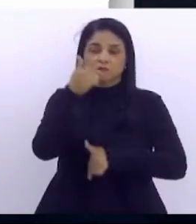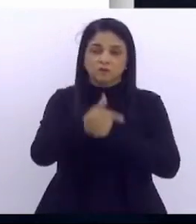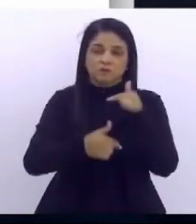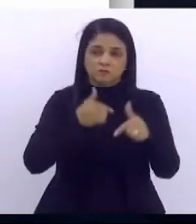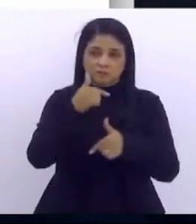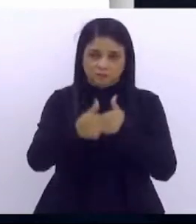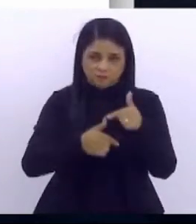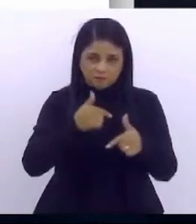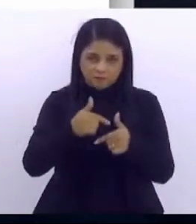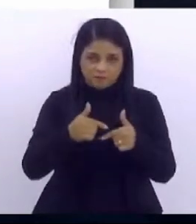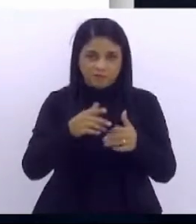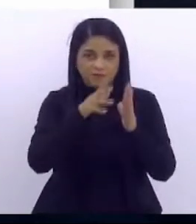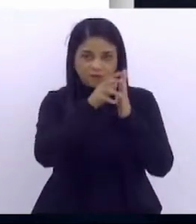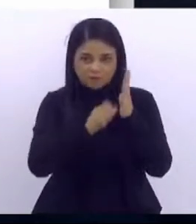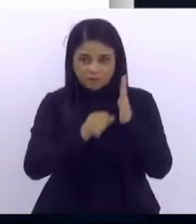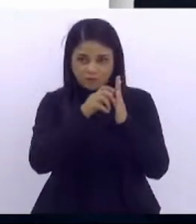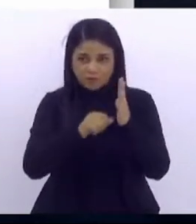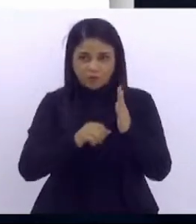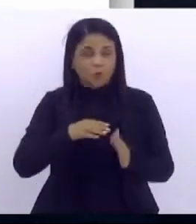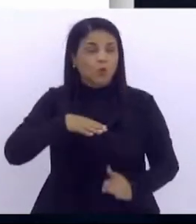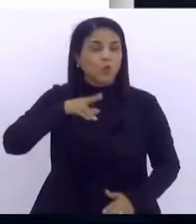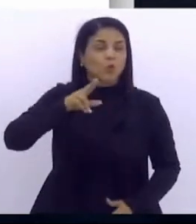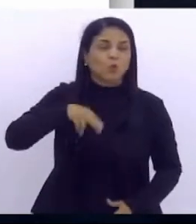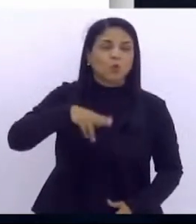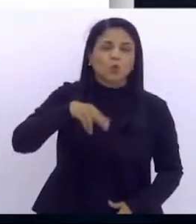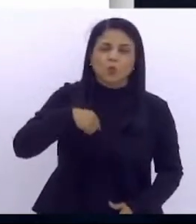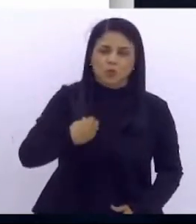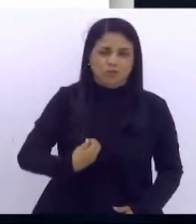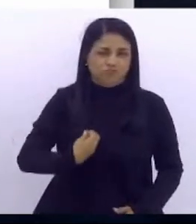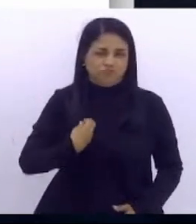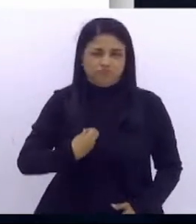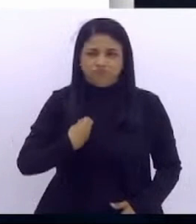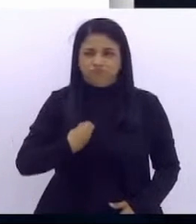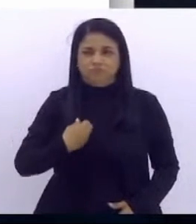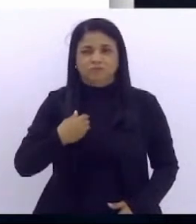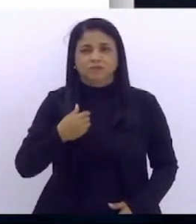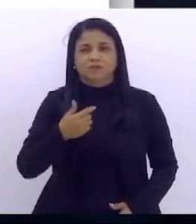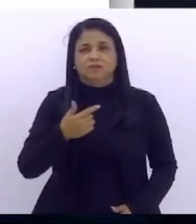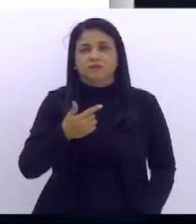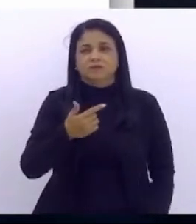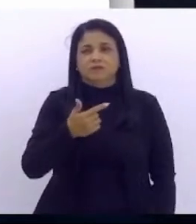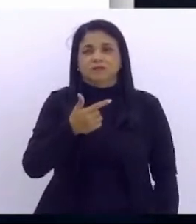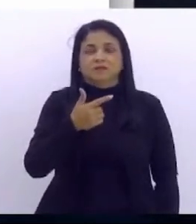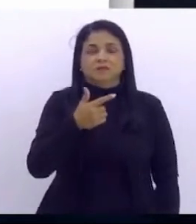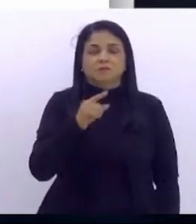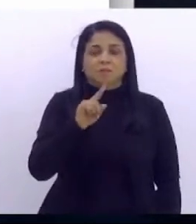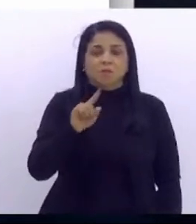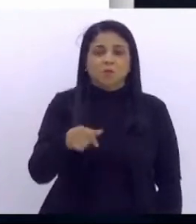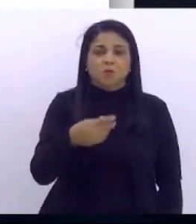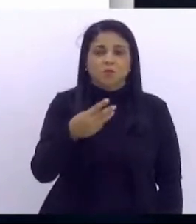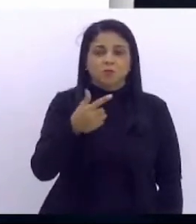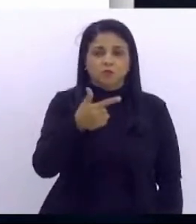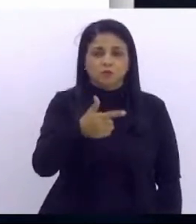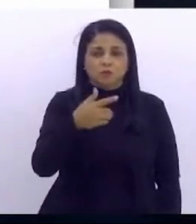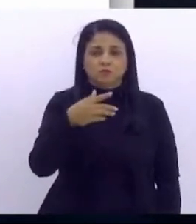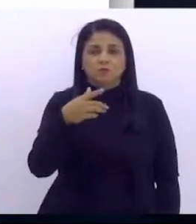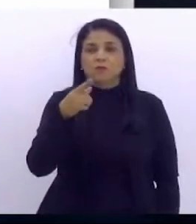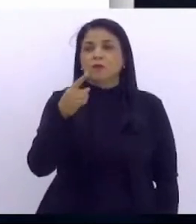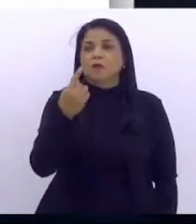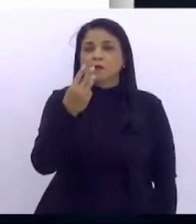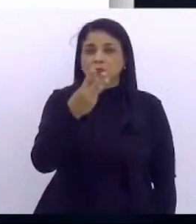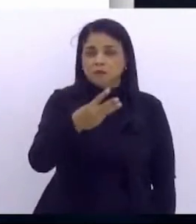que nunca existiu 446 mil abortos e provavelmente existia menos do que 30 mil abortos ao